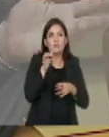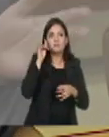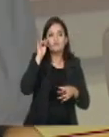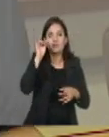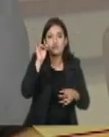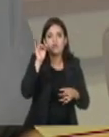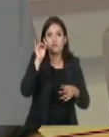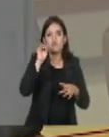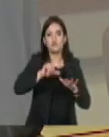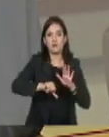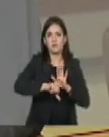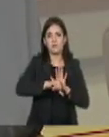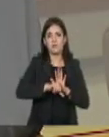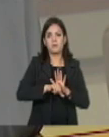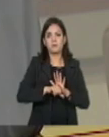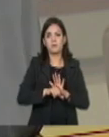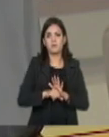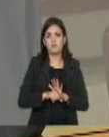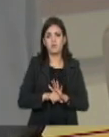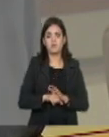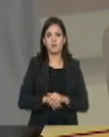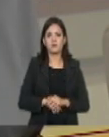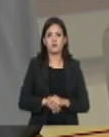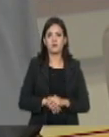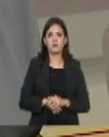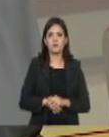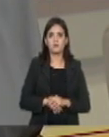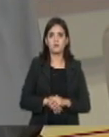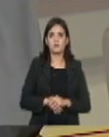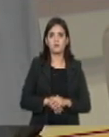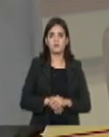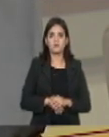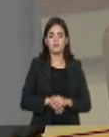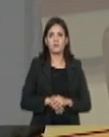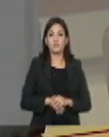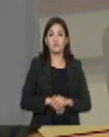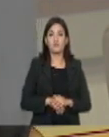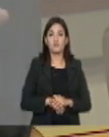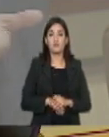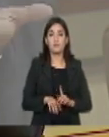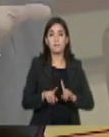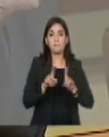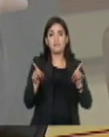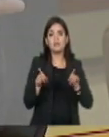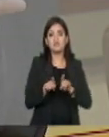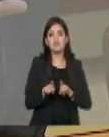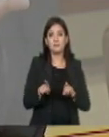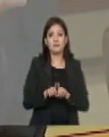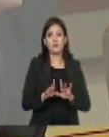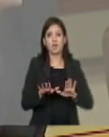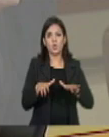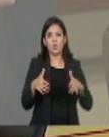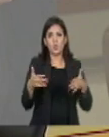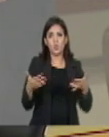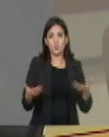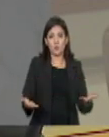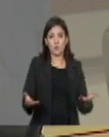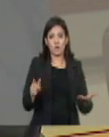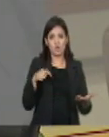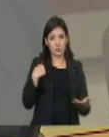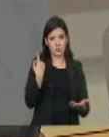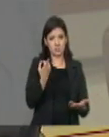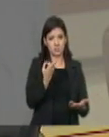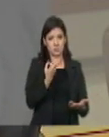de flagrante. Essa é a questão. Por outro lado, quando nós aqui abordamos